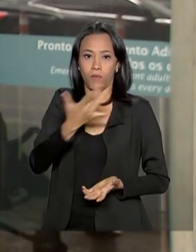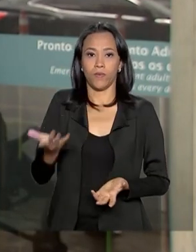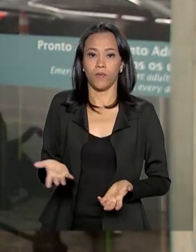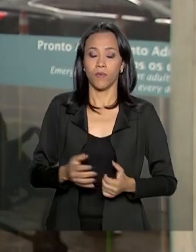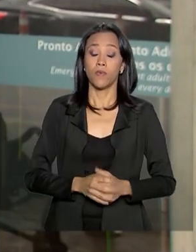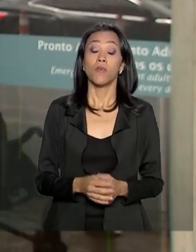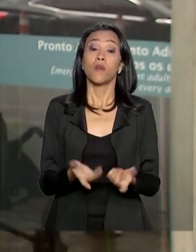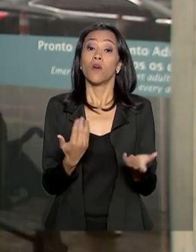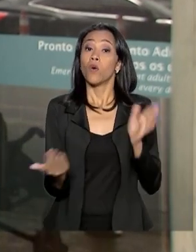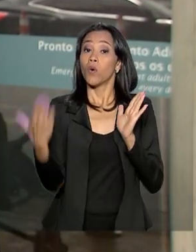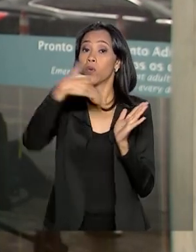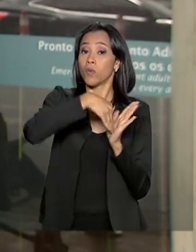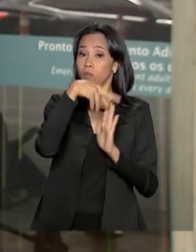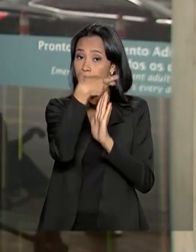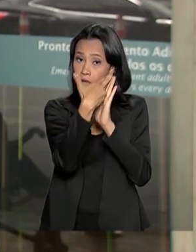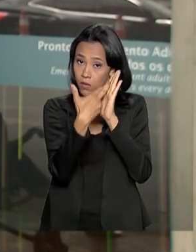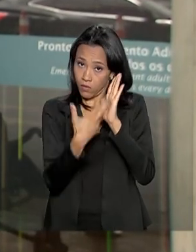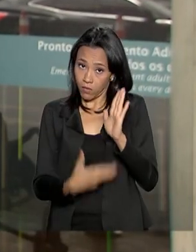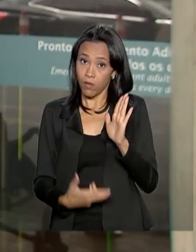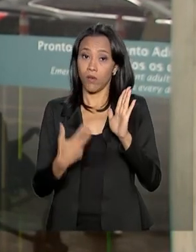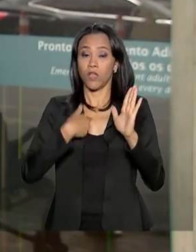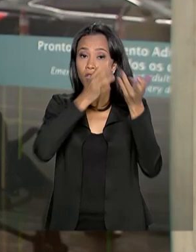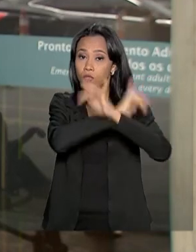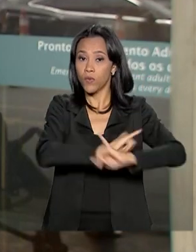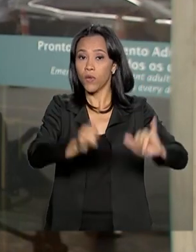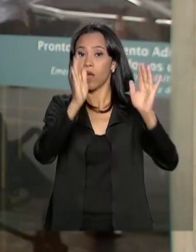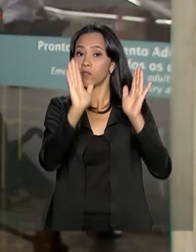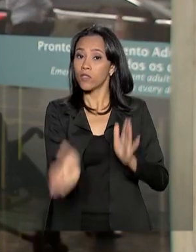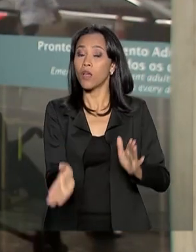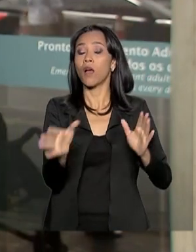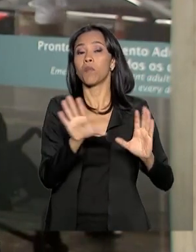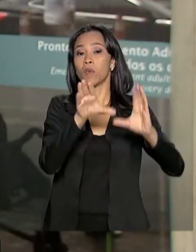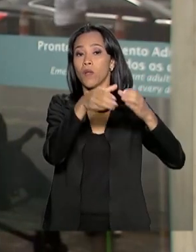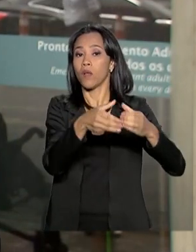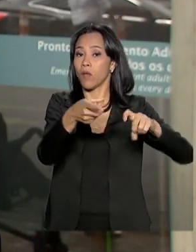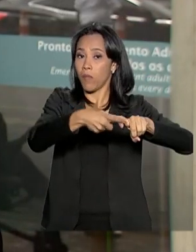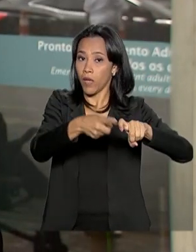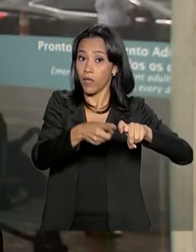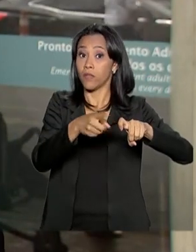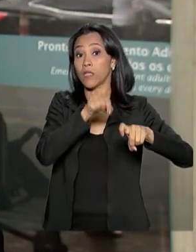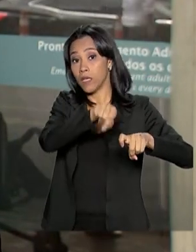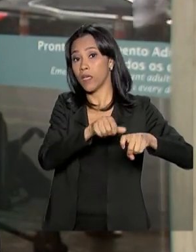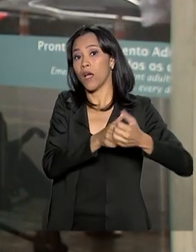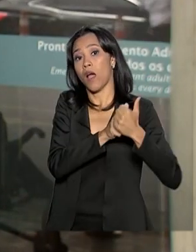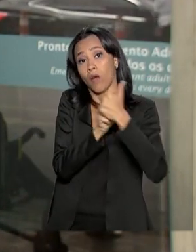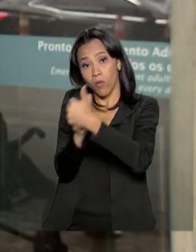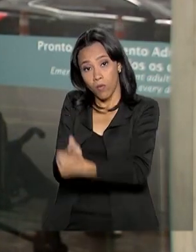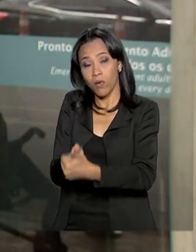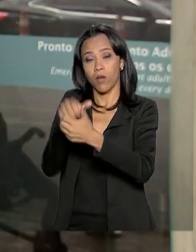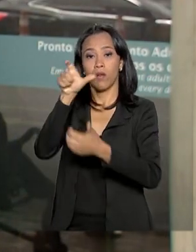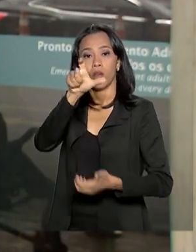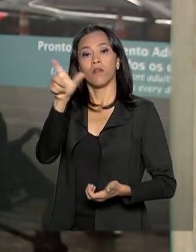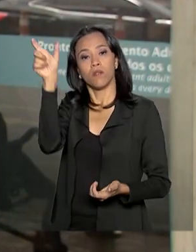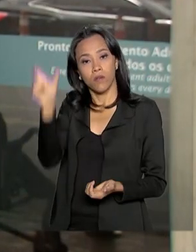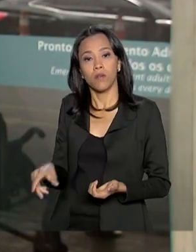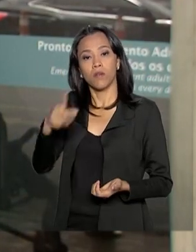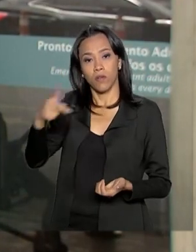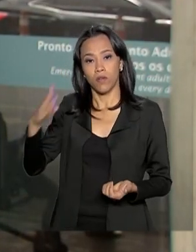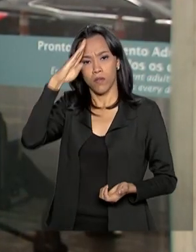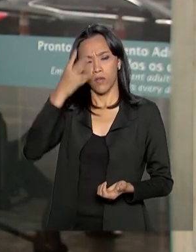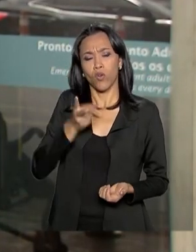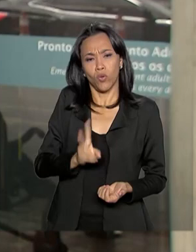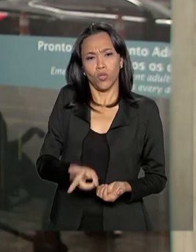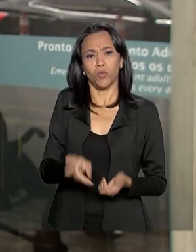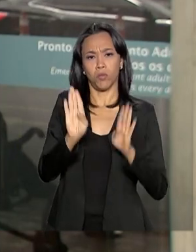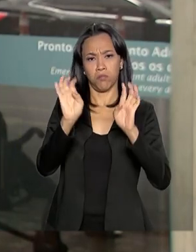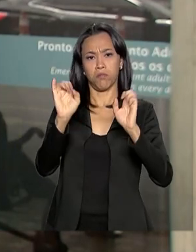último boletim divulgado pela equipe médica multidisciplinar que atende o presidente informa que ele se mantém estável